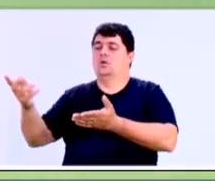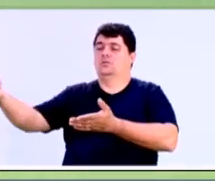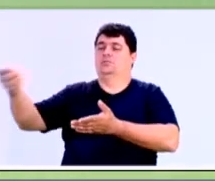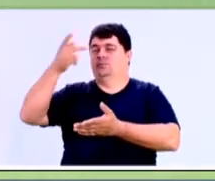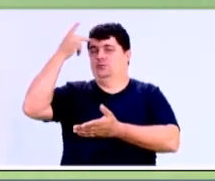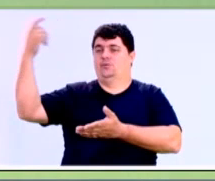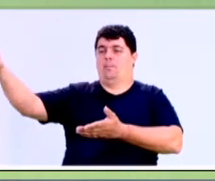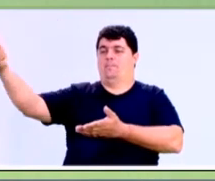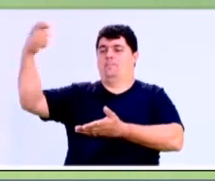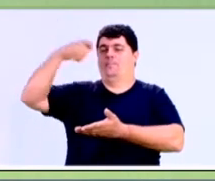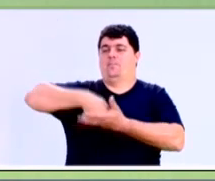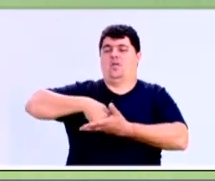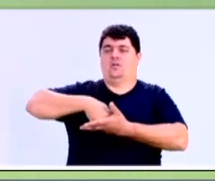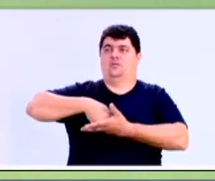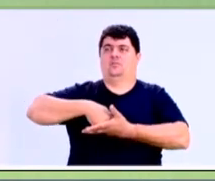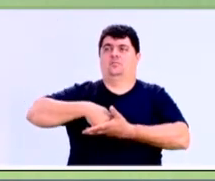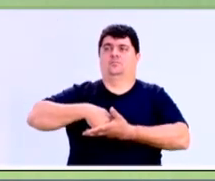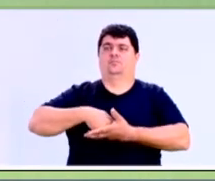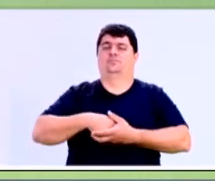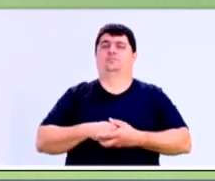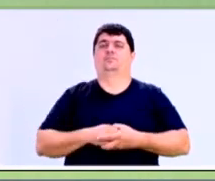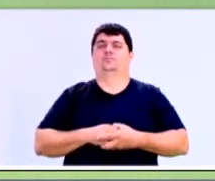passou outro tempo,